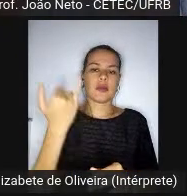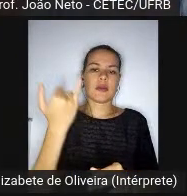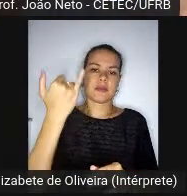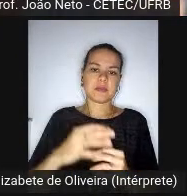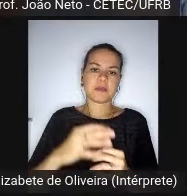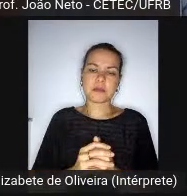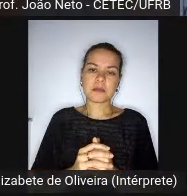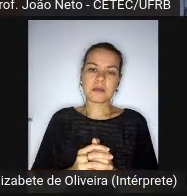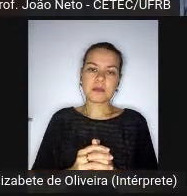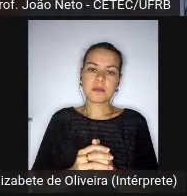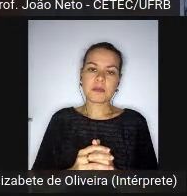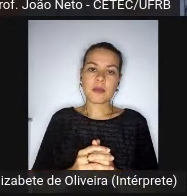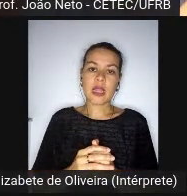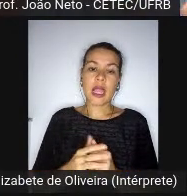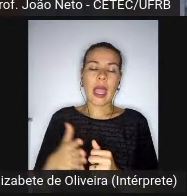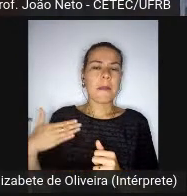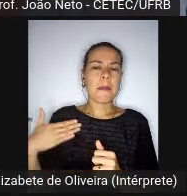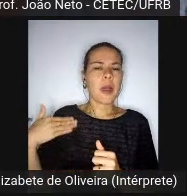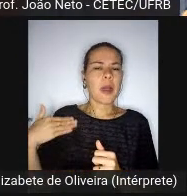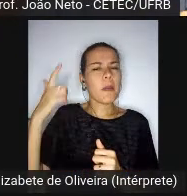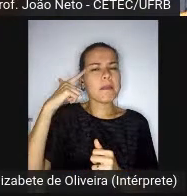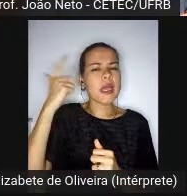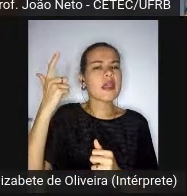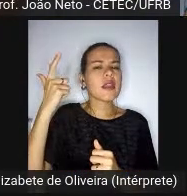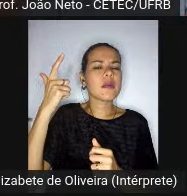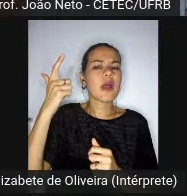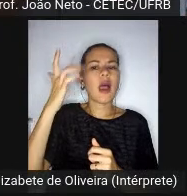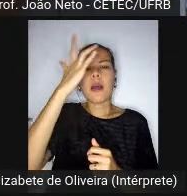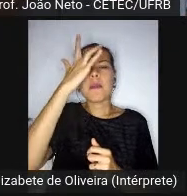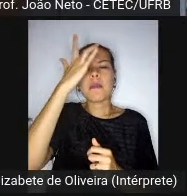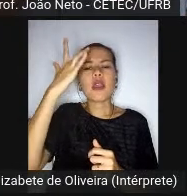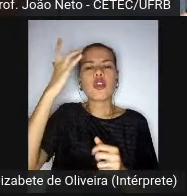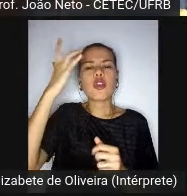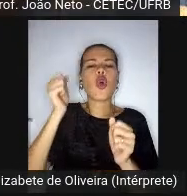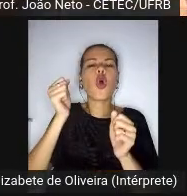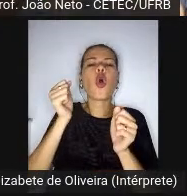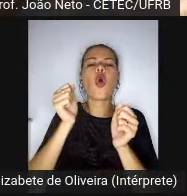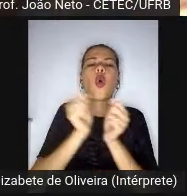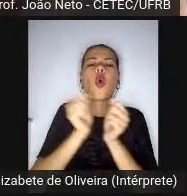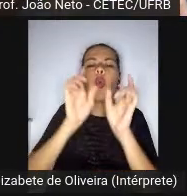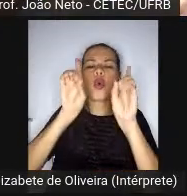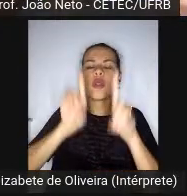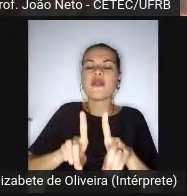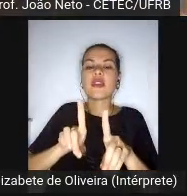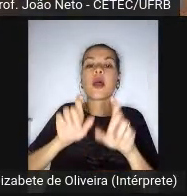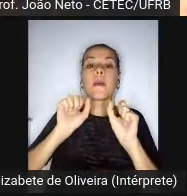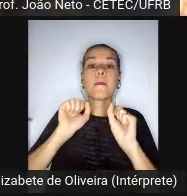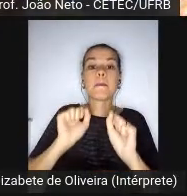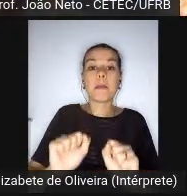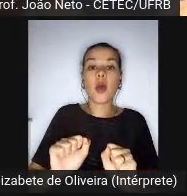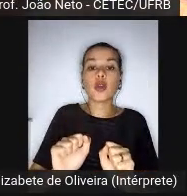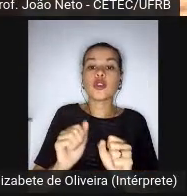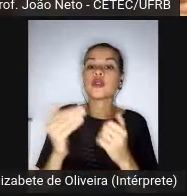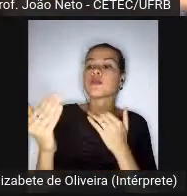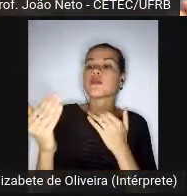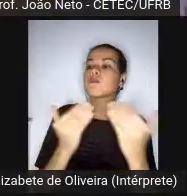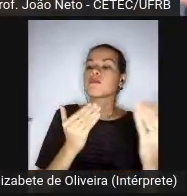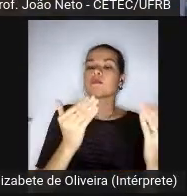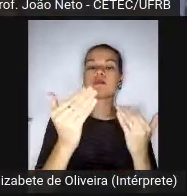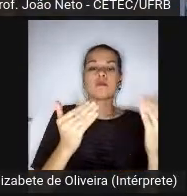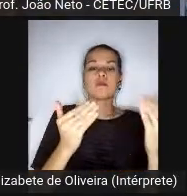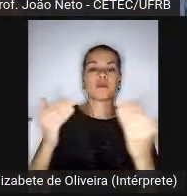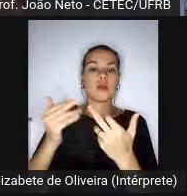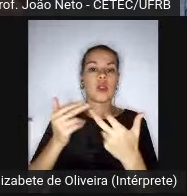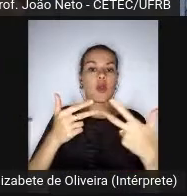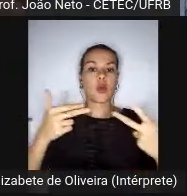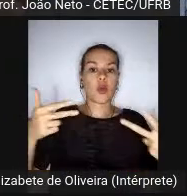meu nascer minha concepção a pessoa com deficiência ela consegue interagir com os objetos que